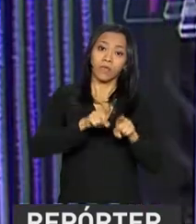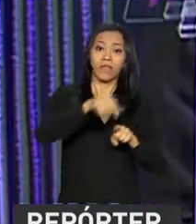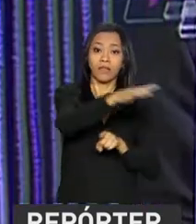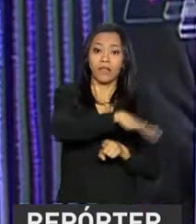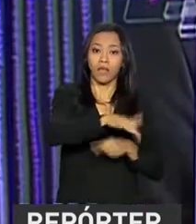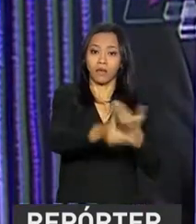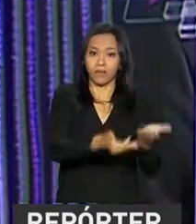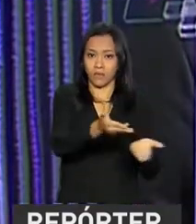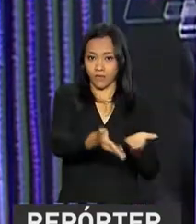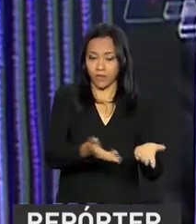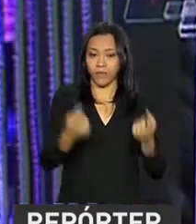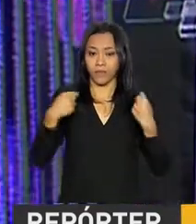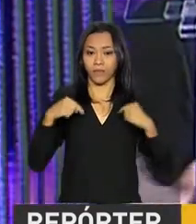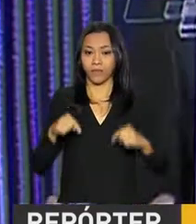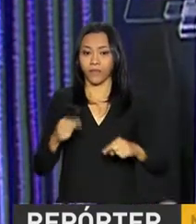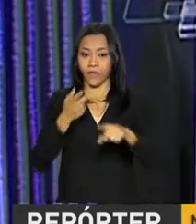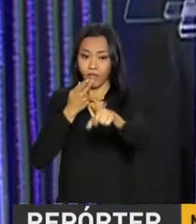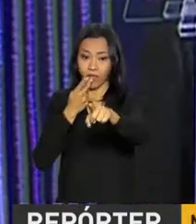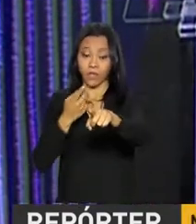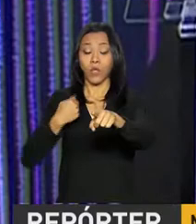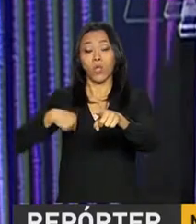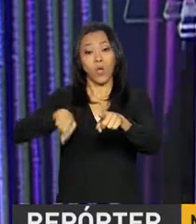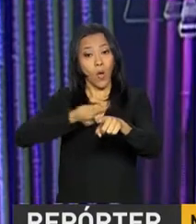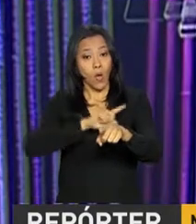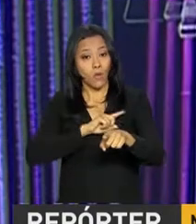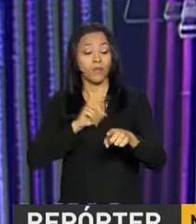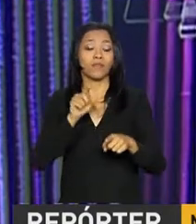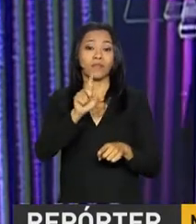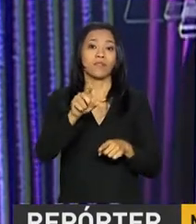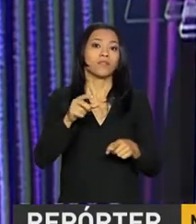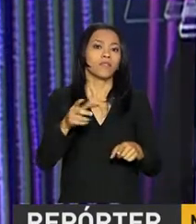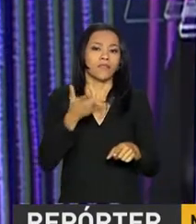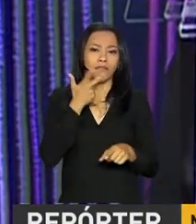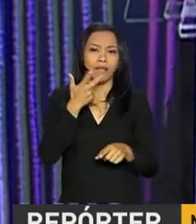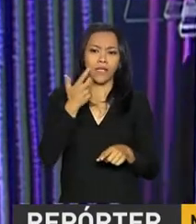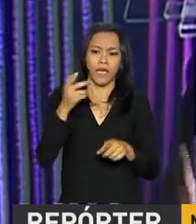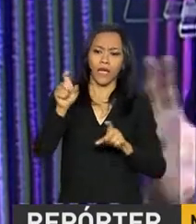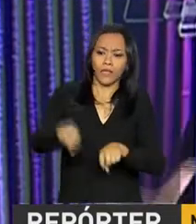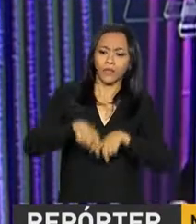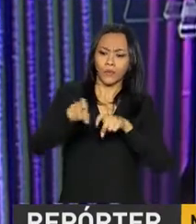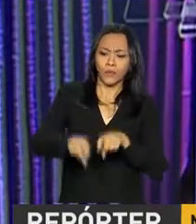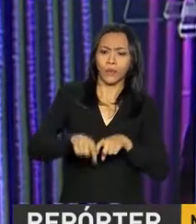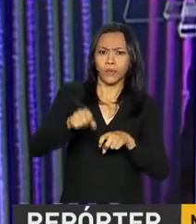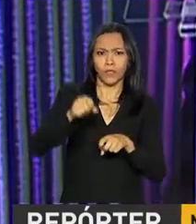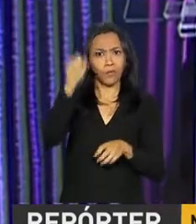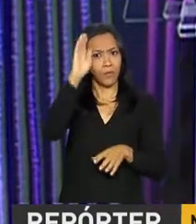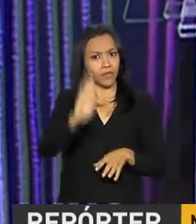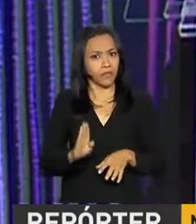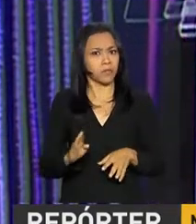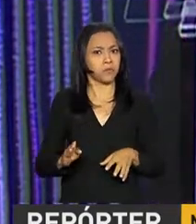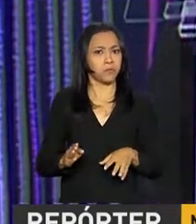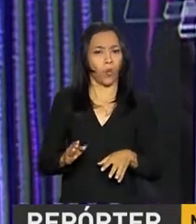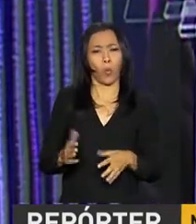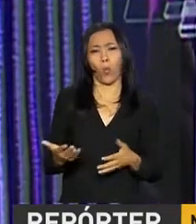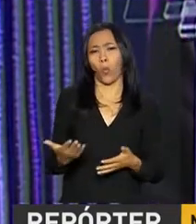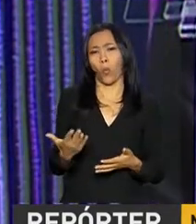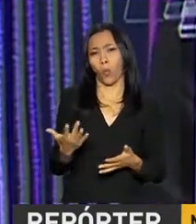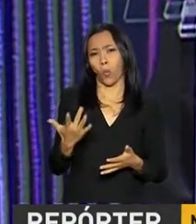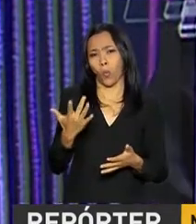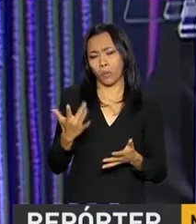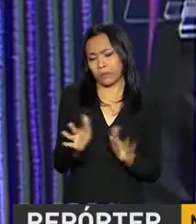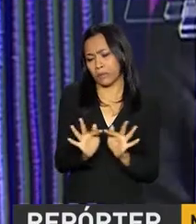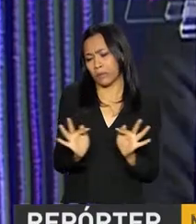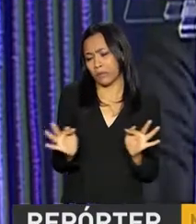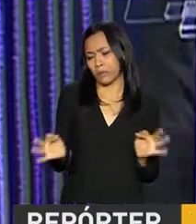Nós não temos que ser modestos em relação à agricultura brasileira, porque Deus não foi. Deus deu